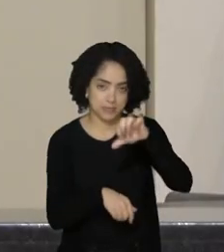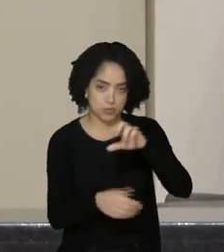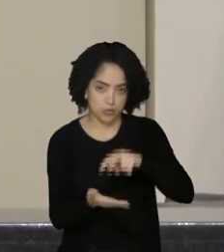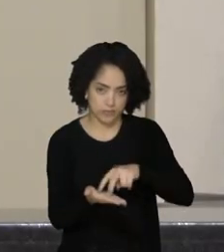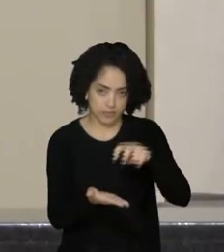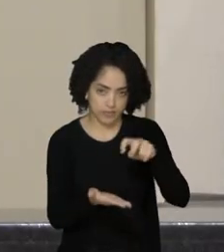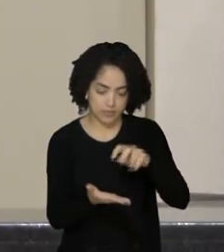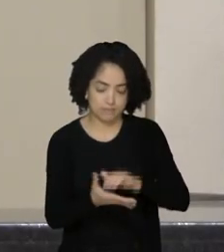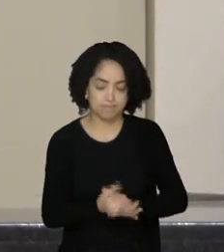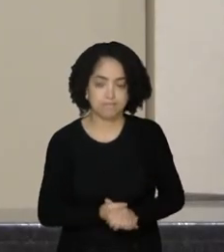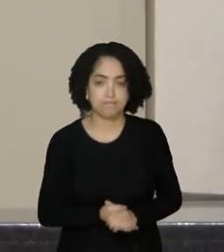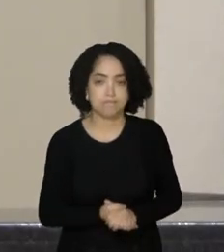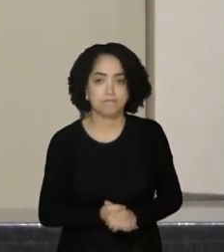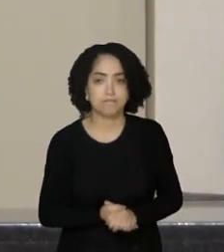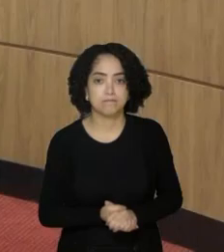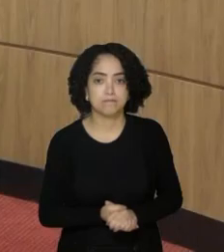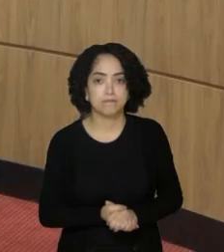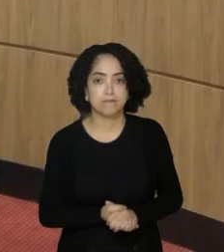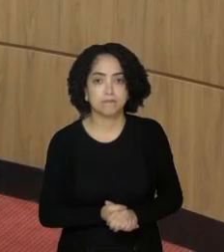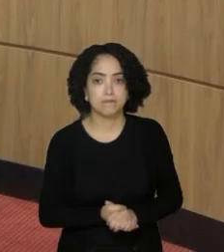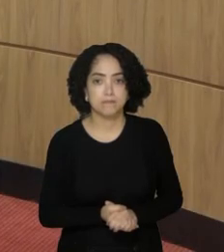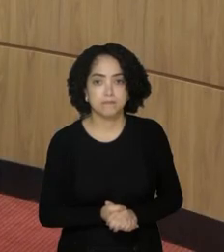manhã está encerrada a presença